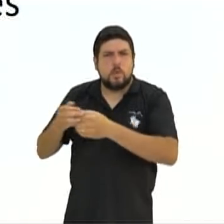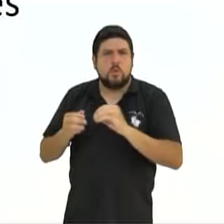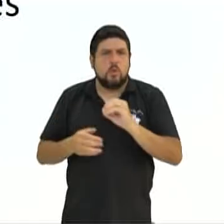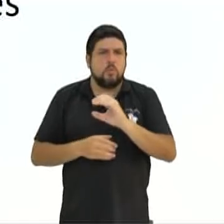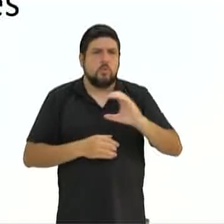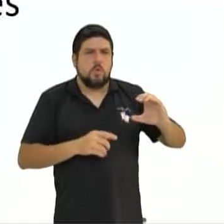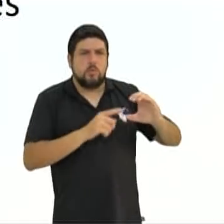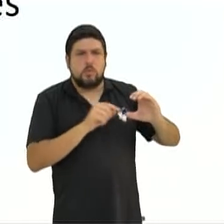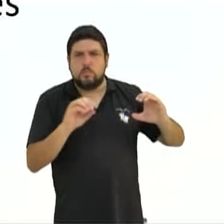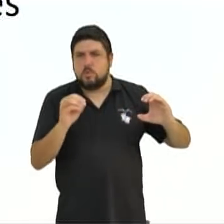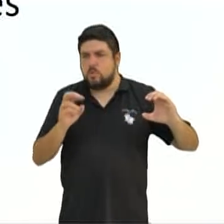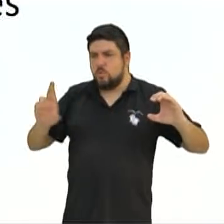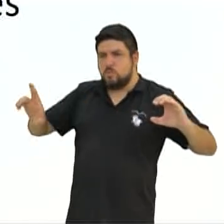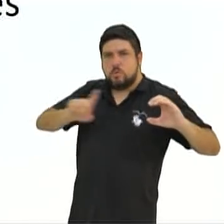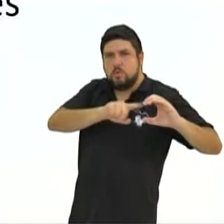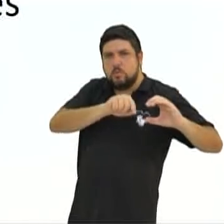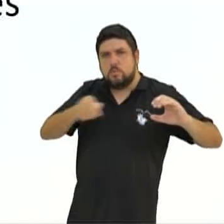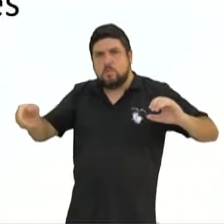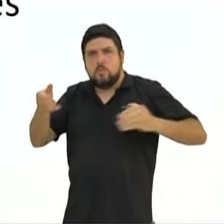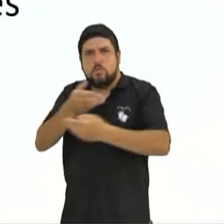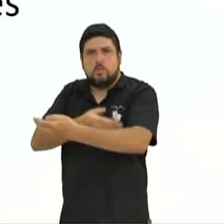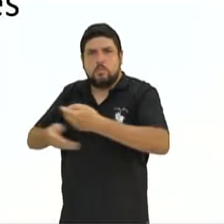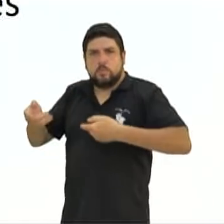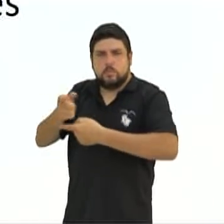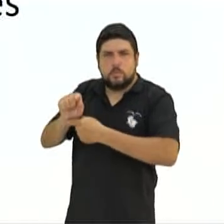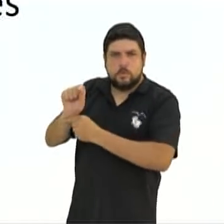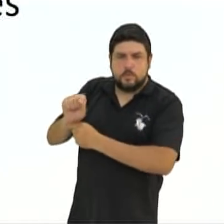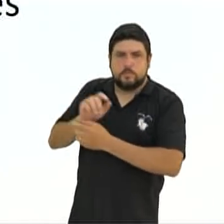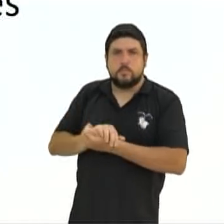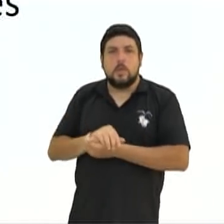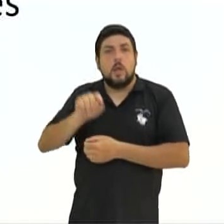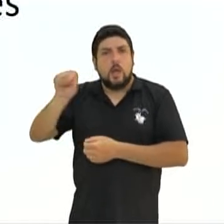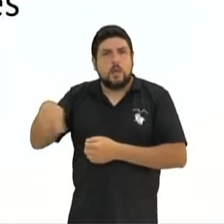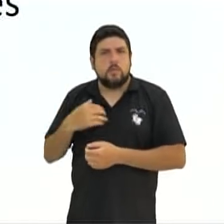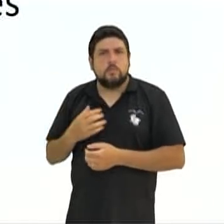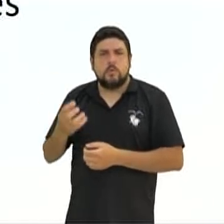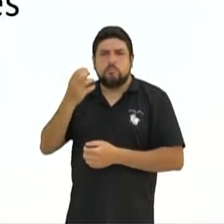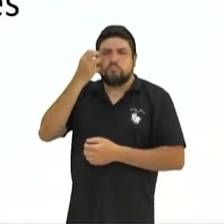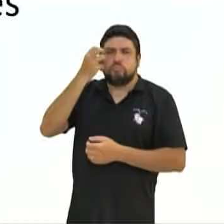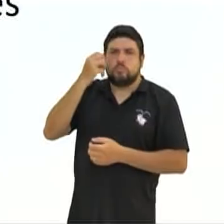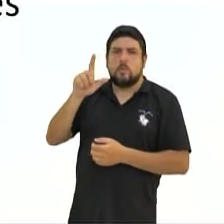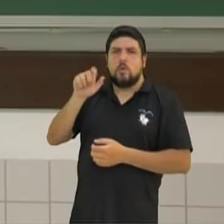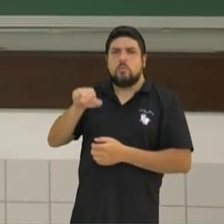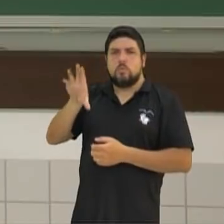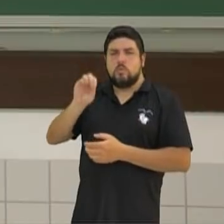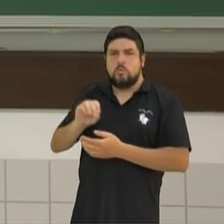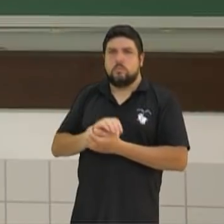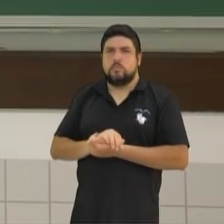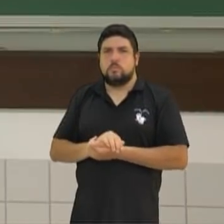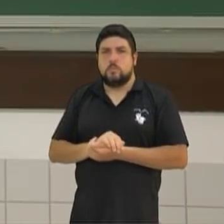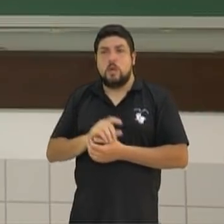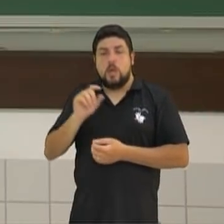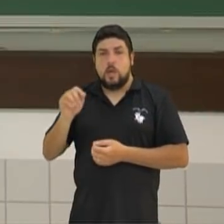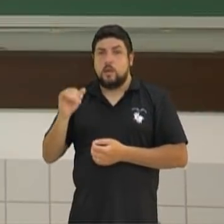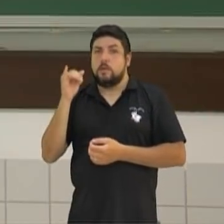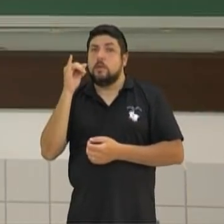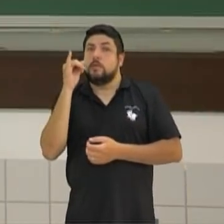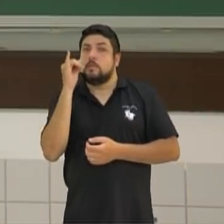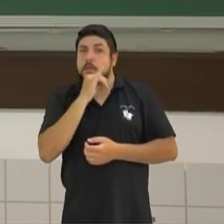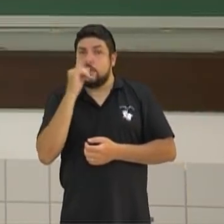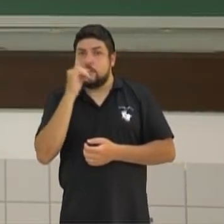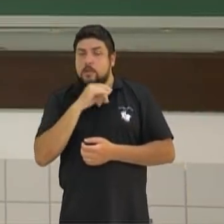uma diversidade de produtos. E apresentava grandes lucros. Vamos lembrar que os italianos conseguiram criar todo o